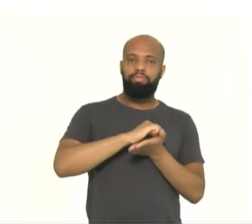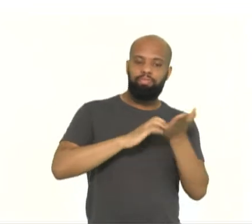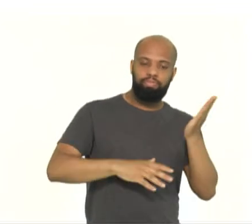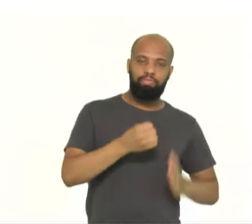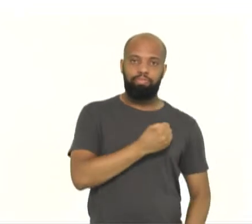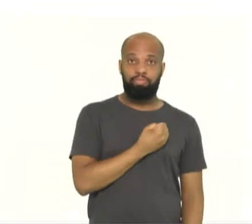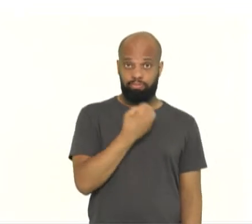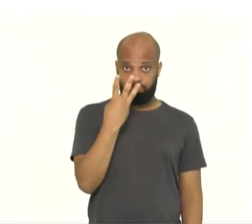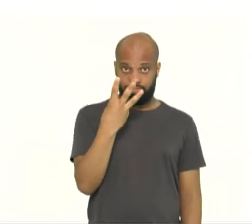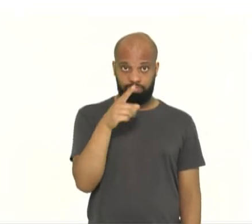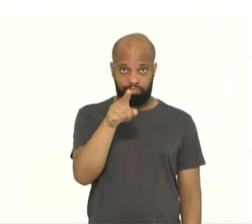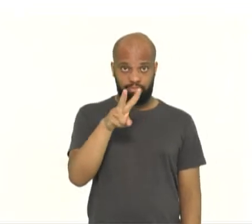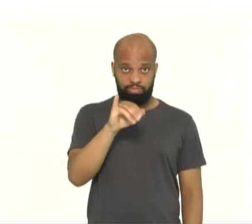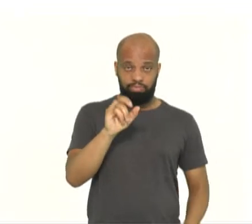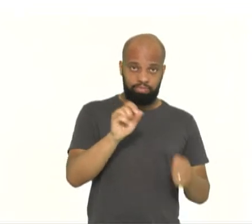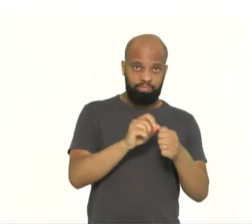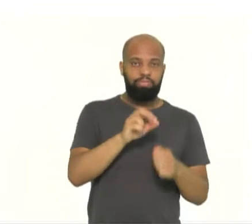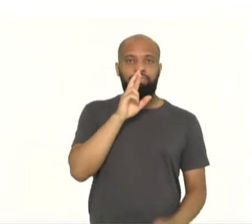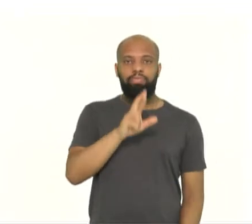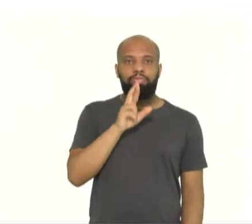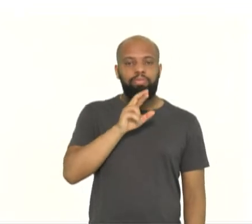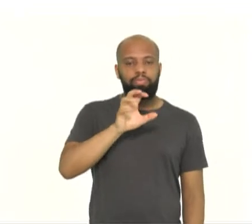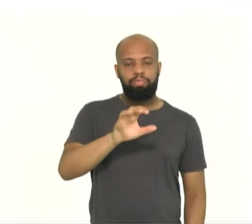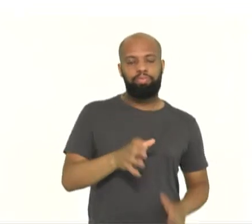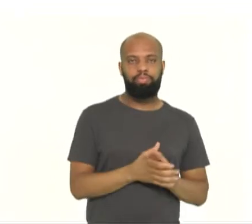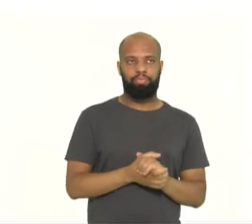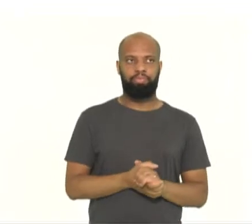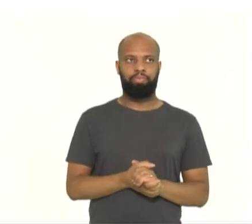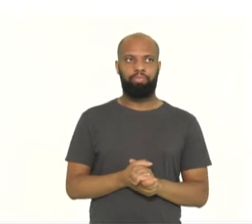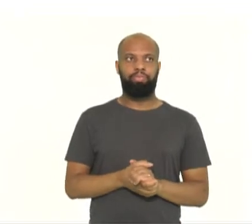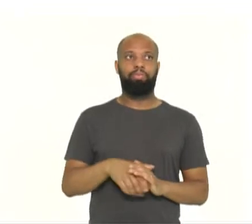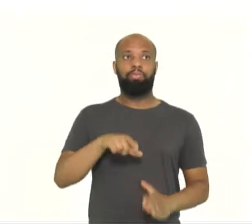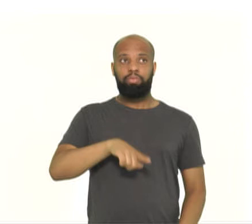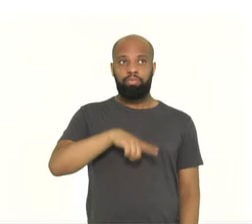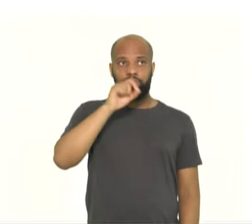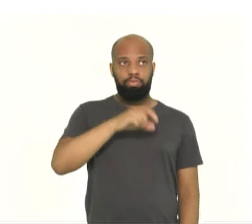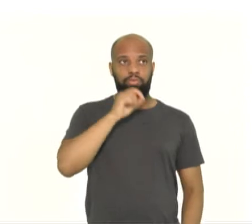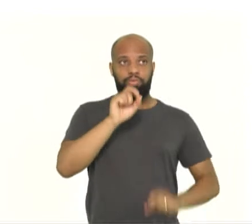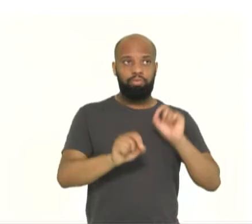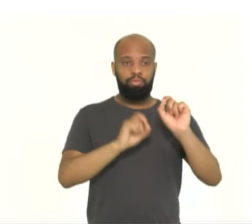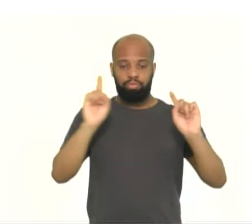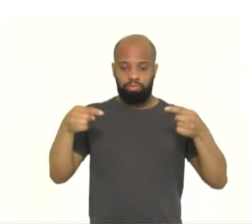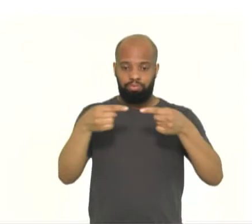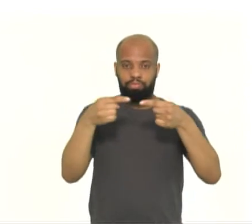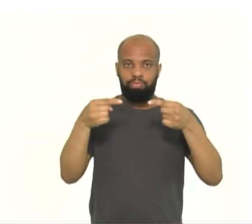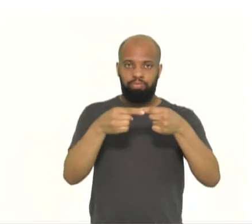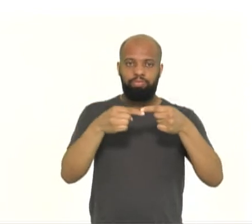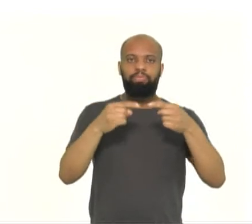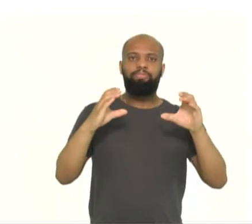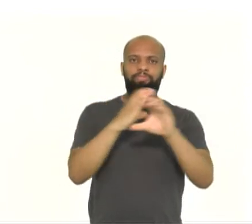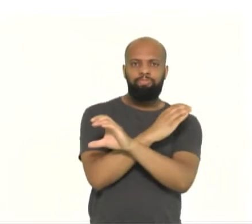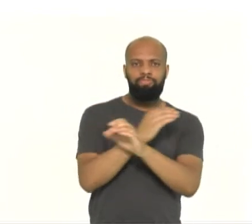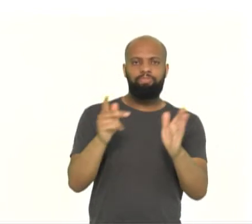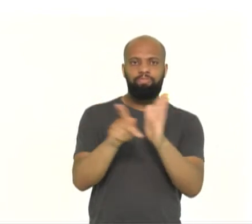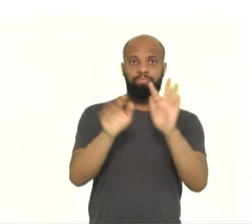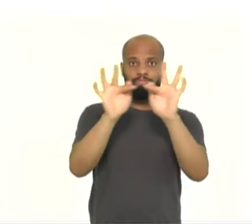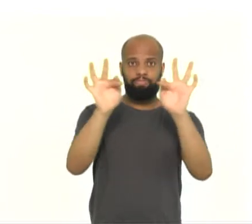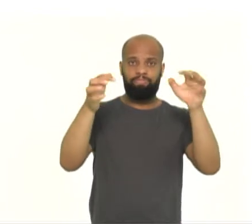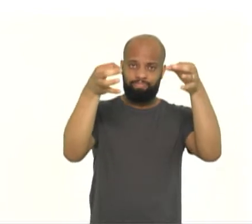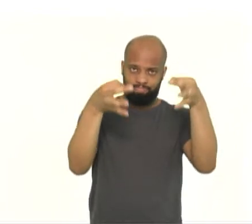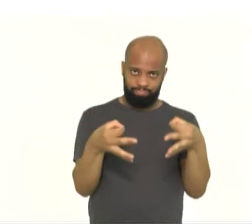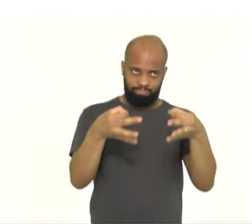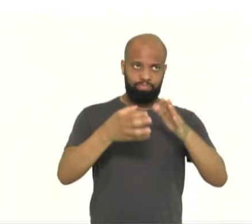atividade agora para você realizar a esse respeito. Señala a opção que completa a frase corretamente.